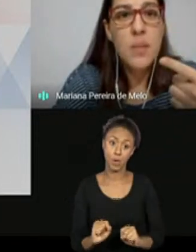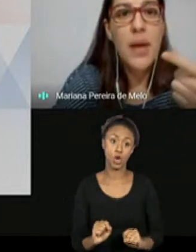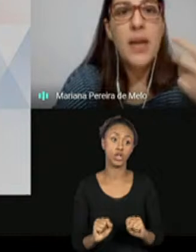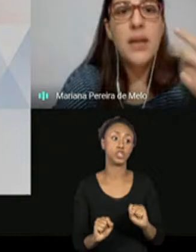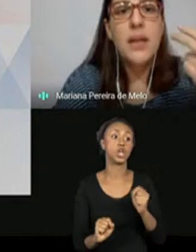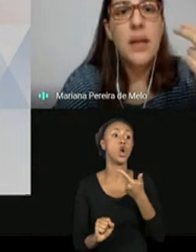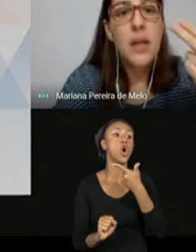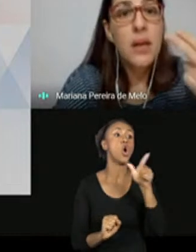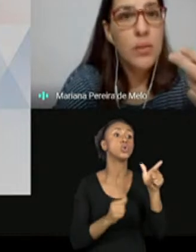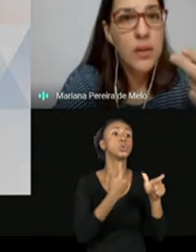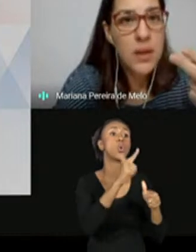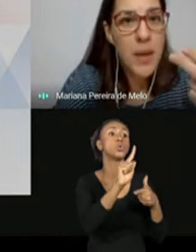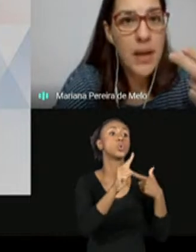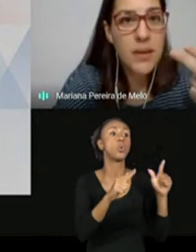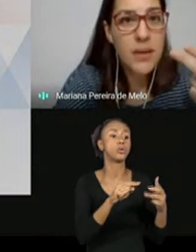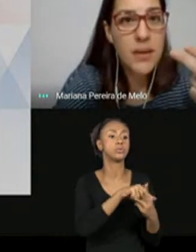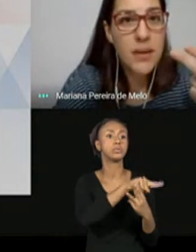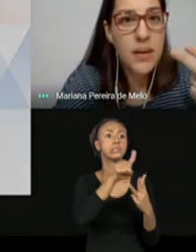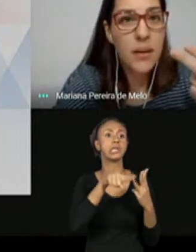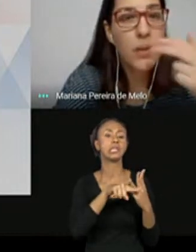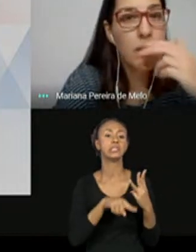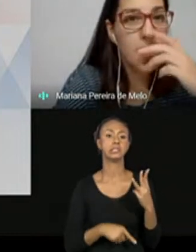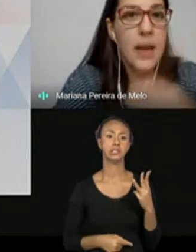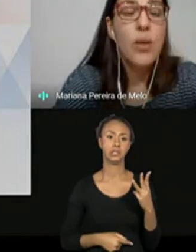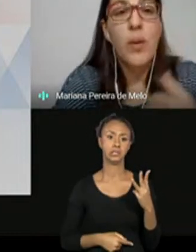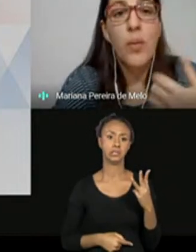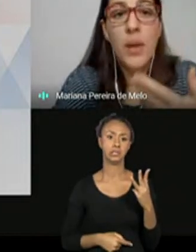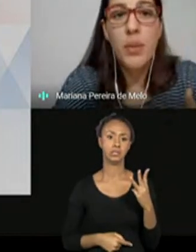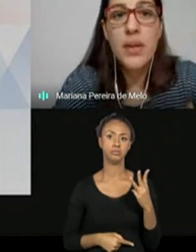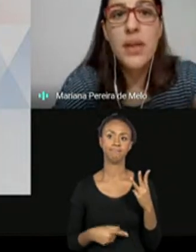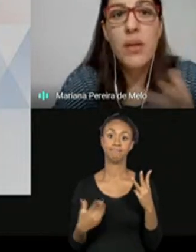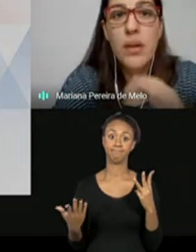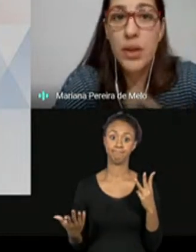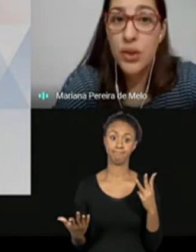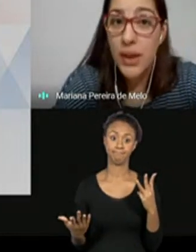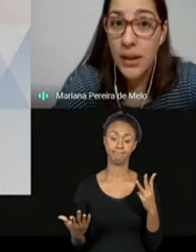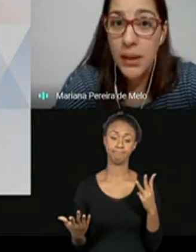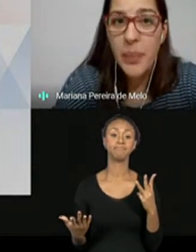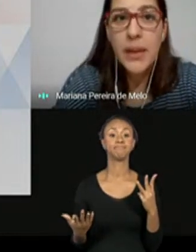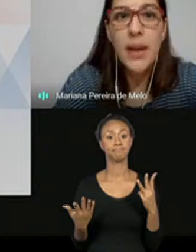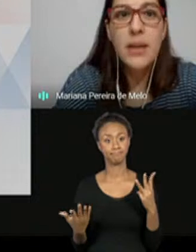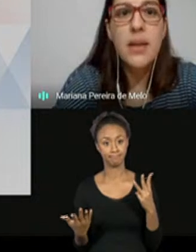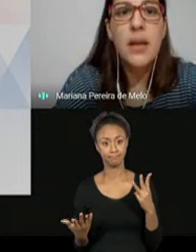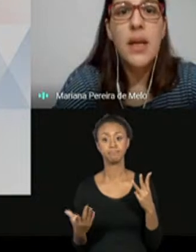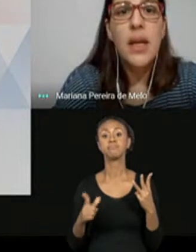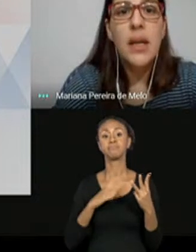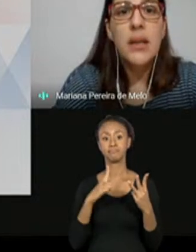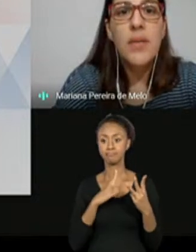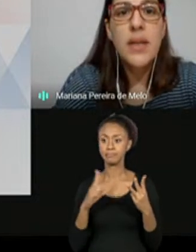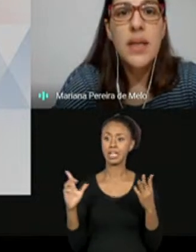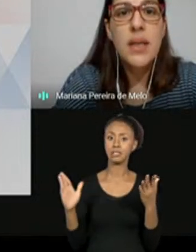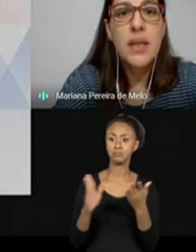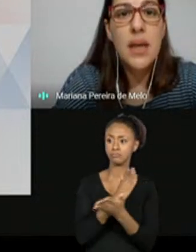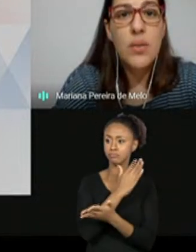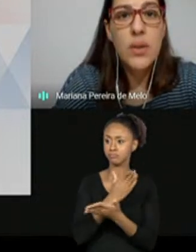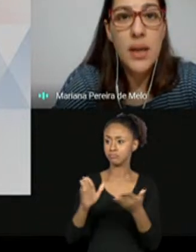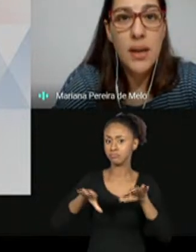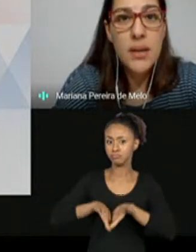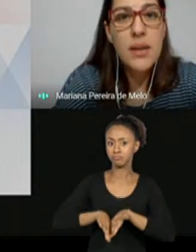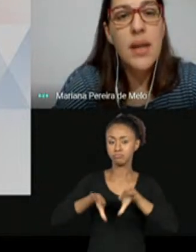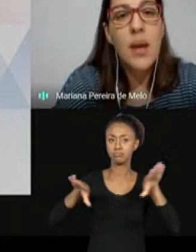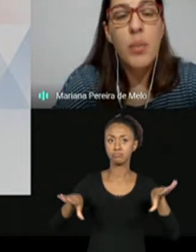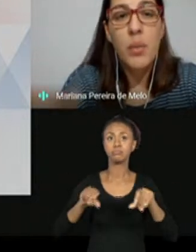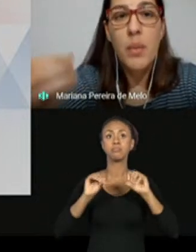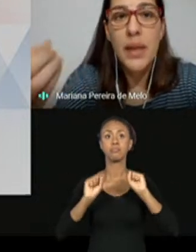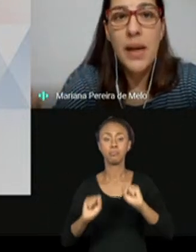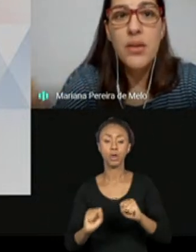outra espécie e outra espécie. Né? Como é com reposição, a gente tem independência, então vai ser 0,6,